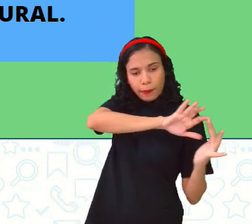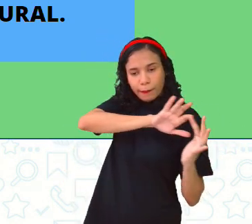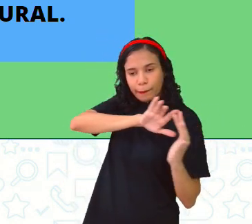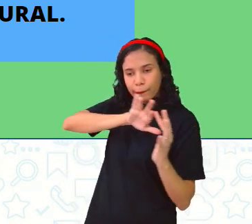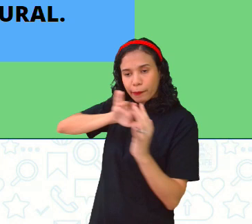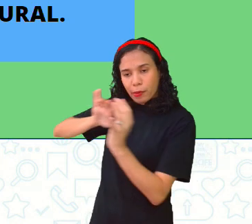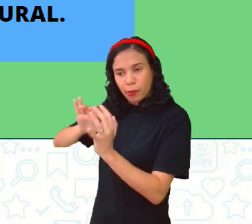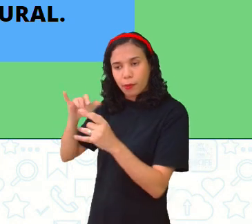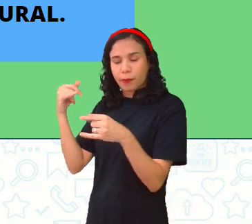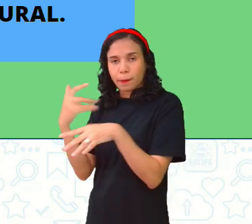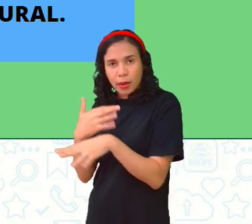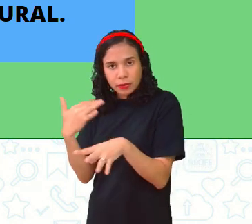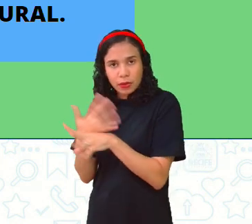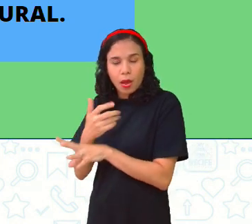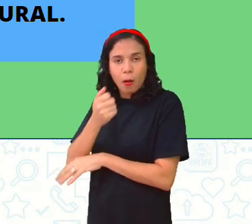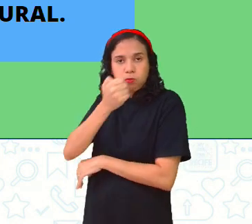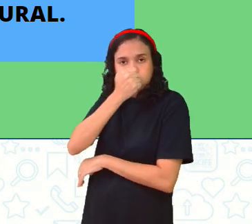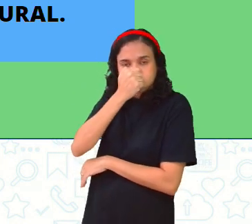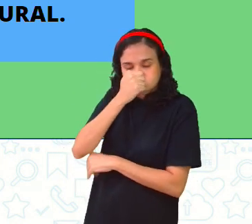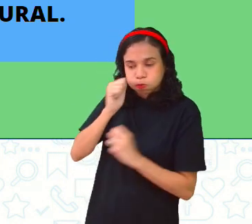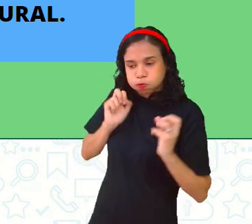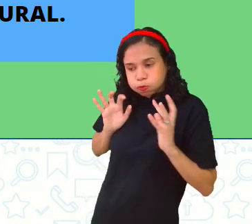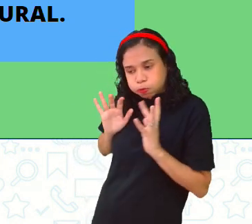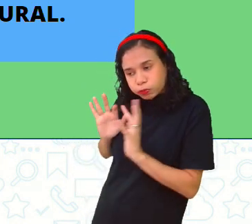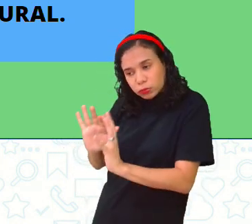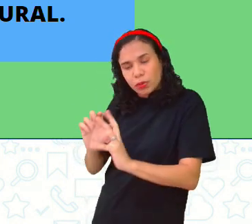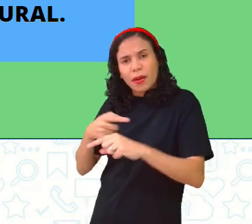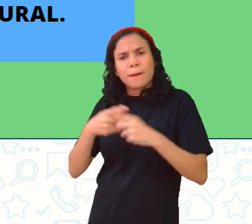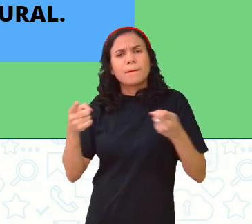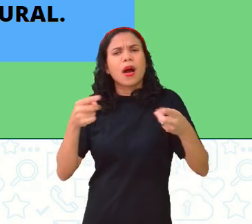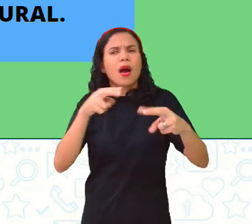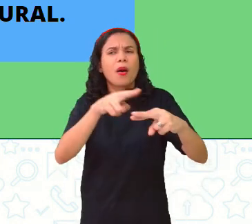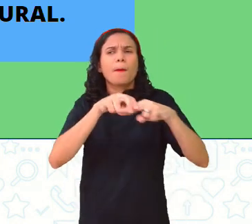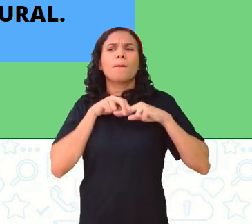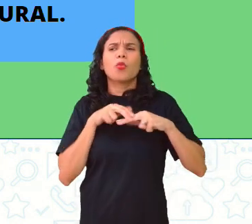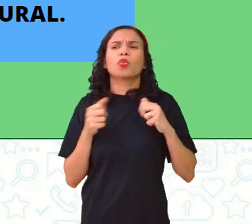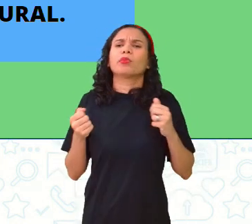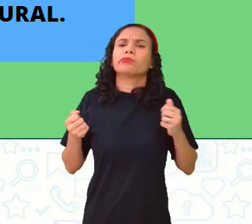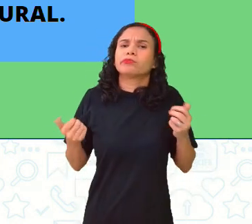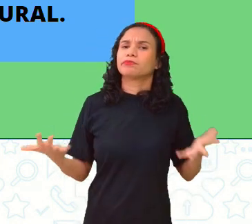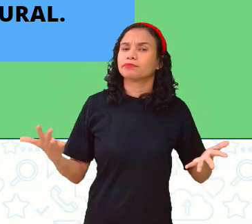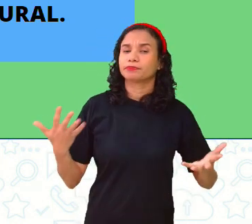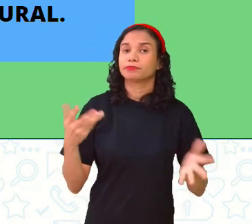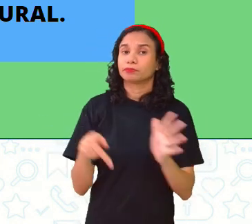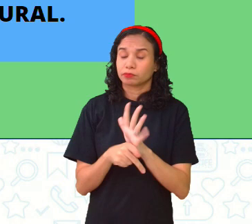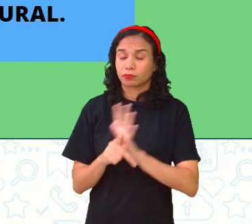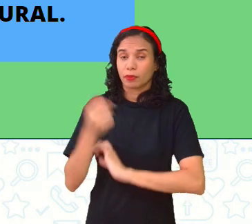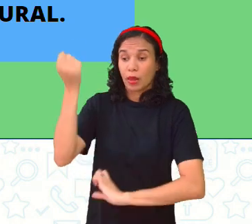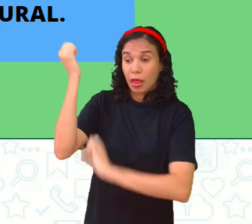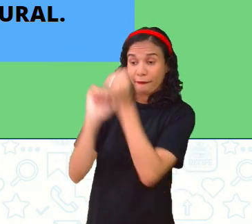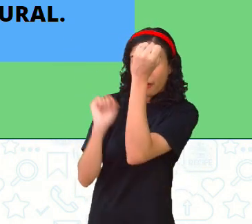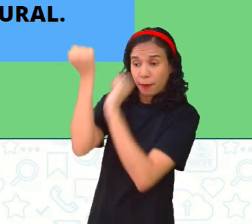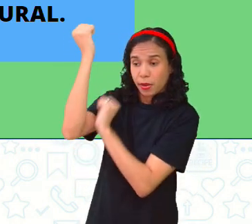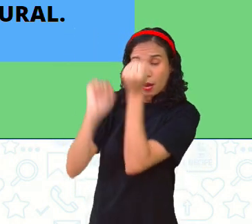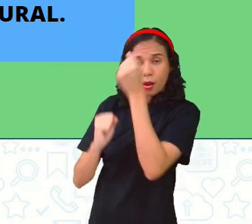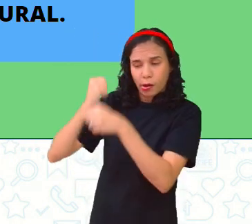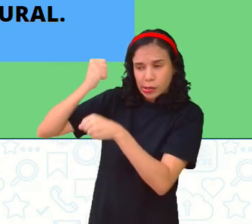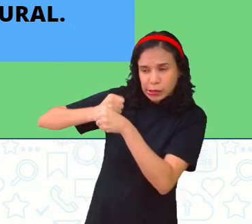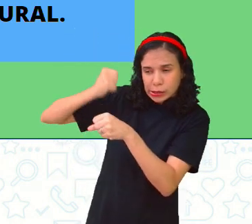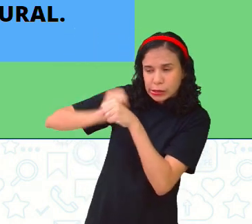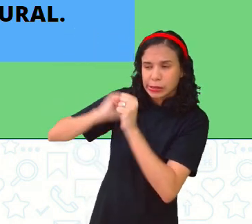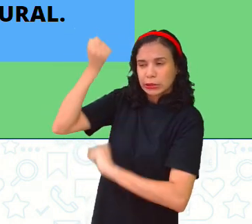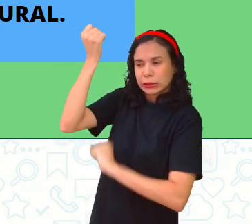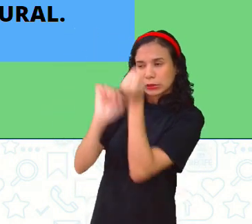centros urbanos, para as capitais. E por que aconteceu isso? Com a questão da industrialização. Então, as